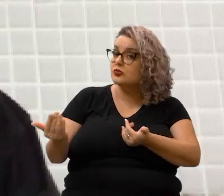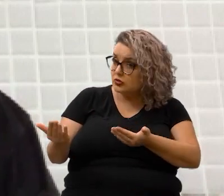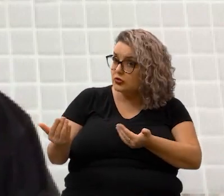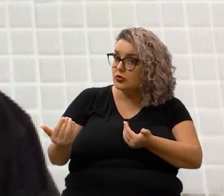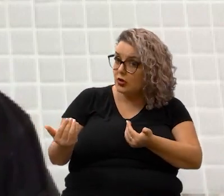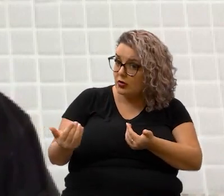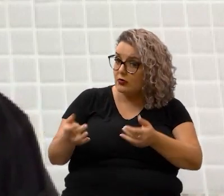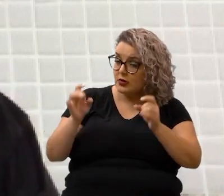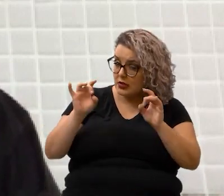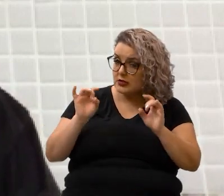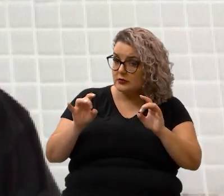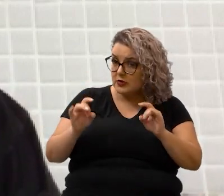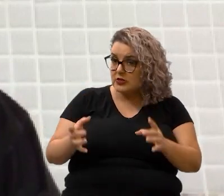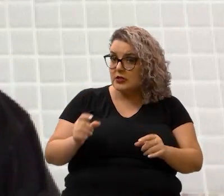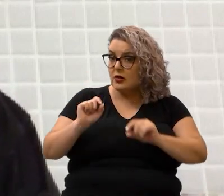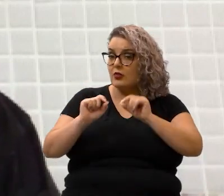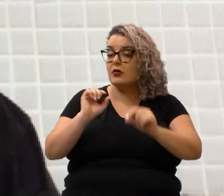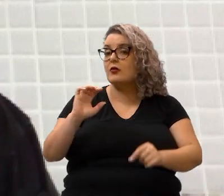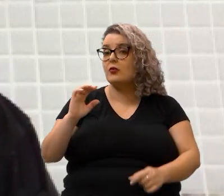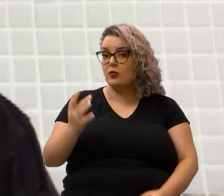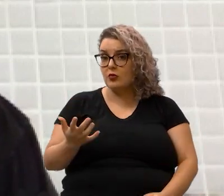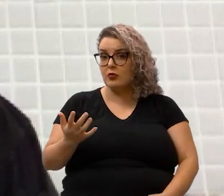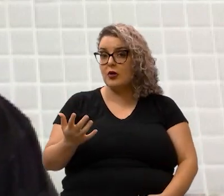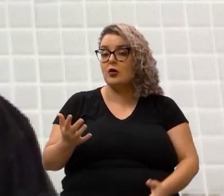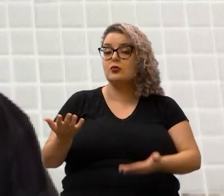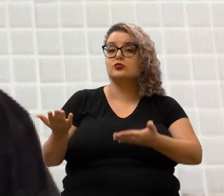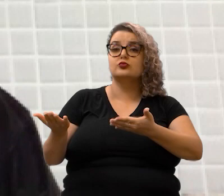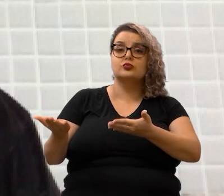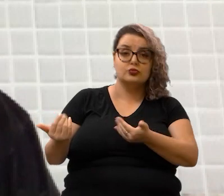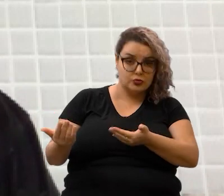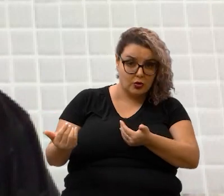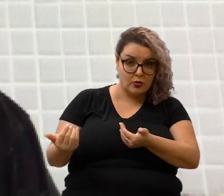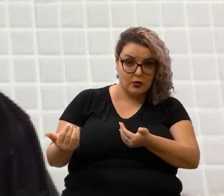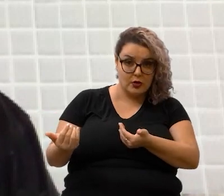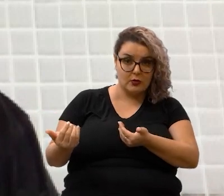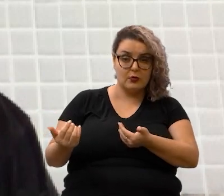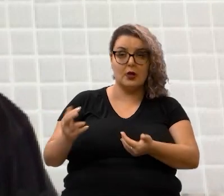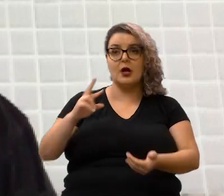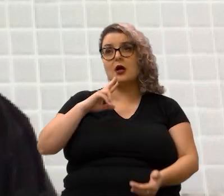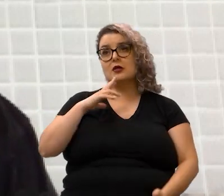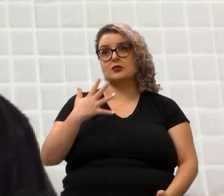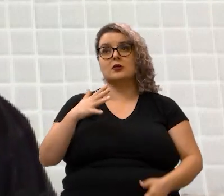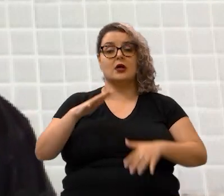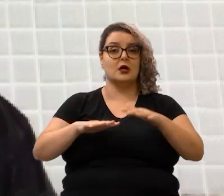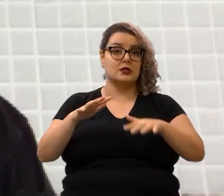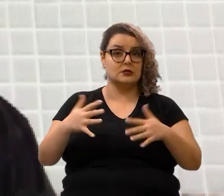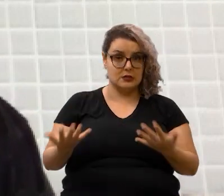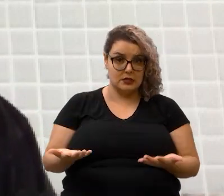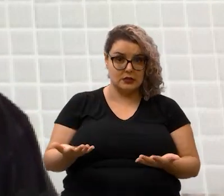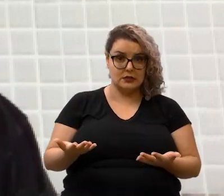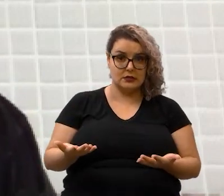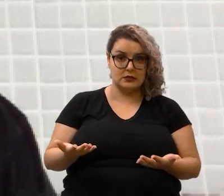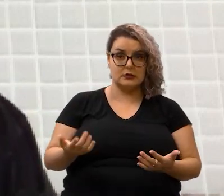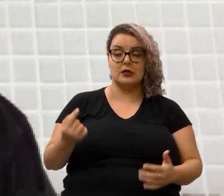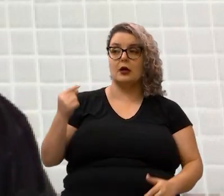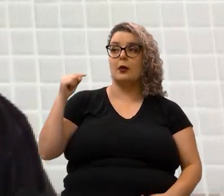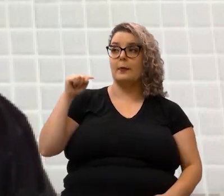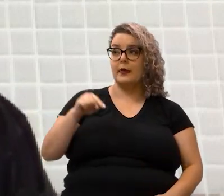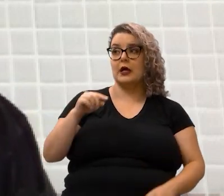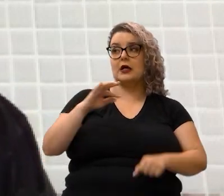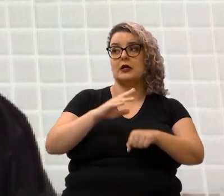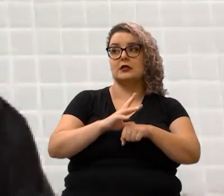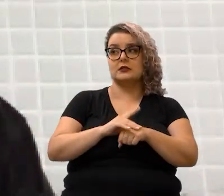jovem, especificamente, o que acontece? O jovem, a solução, muitas vezes,